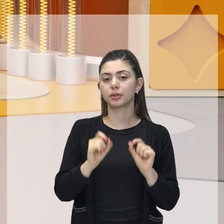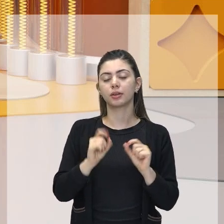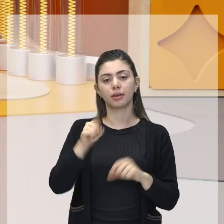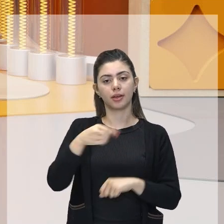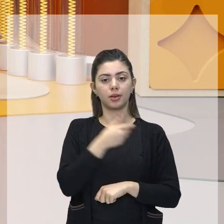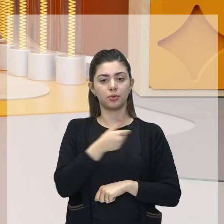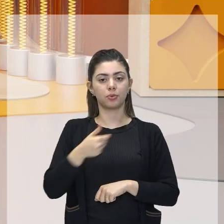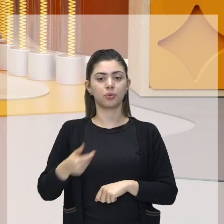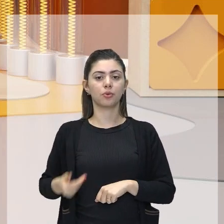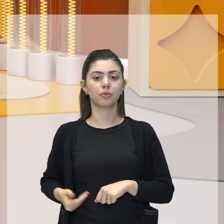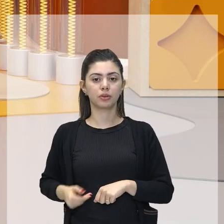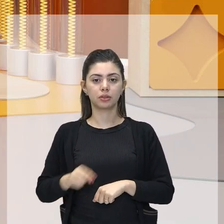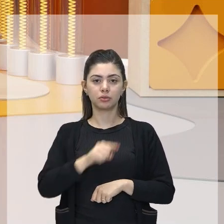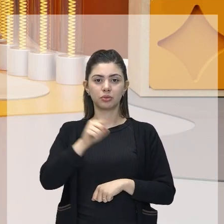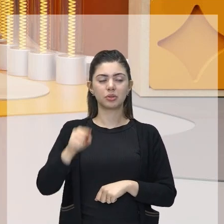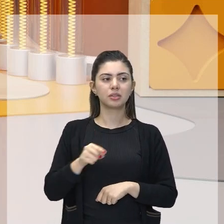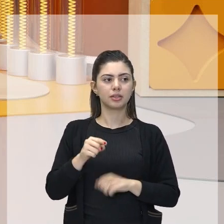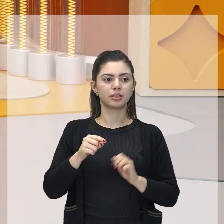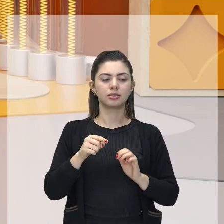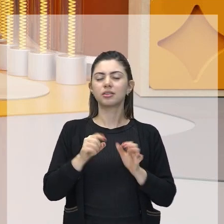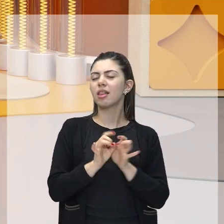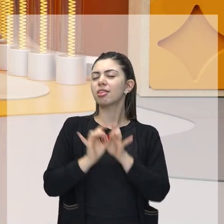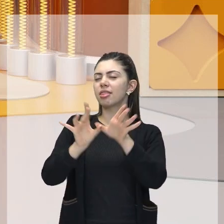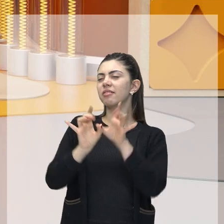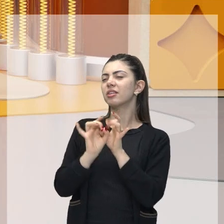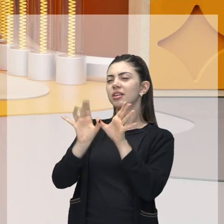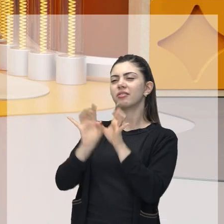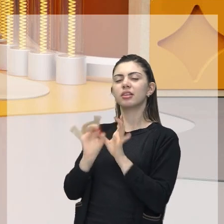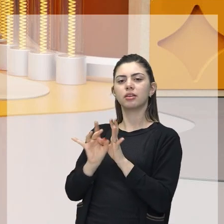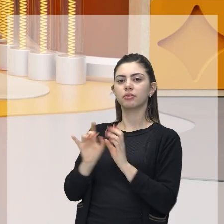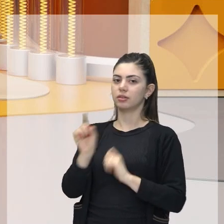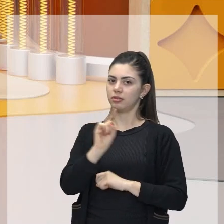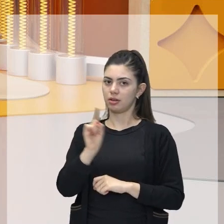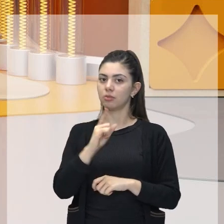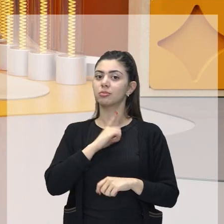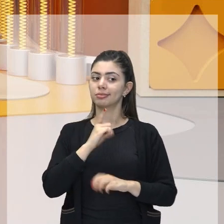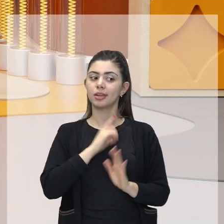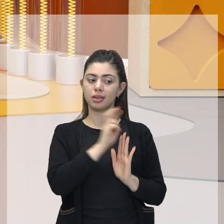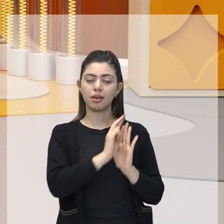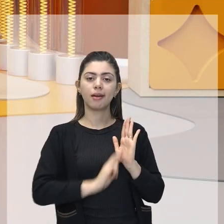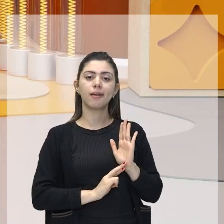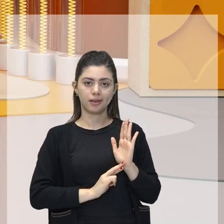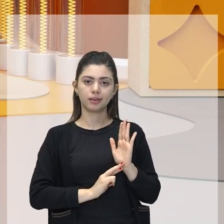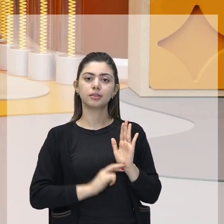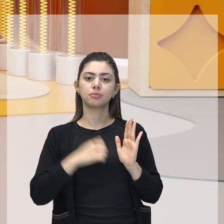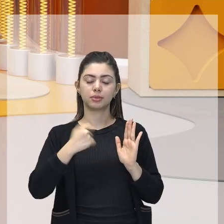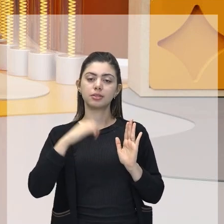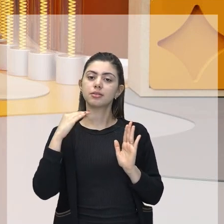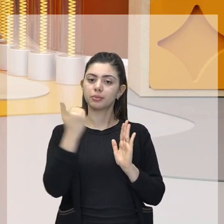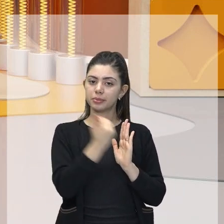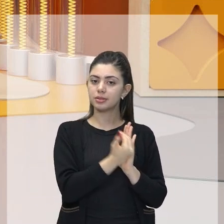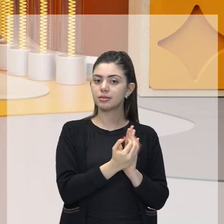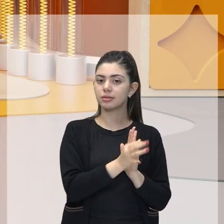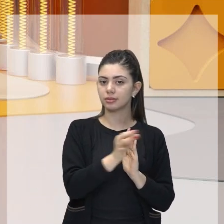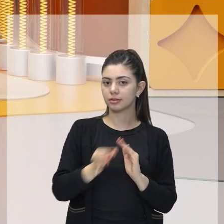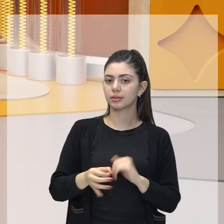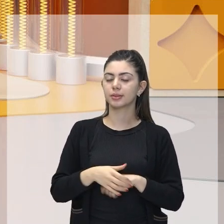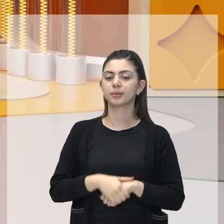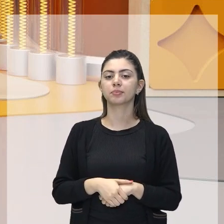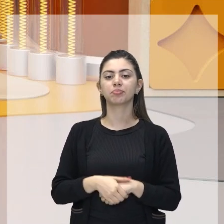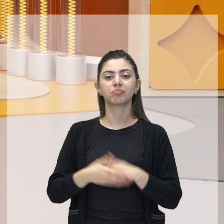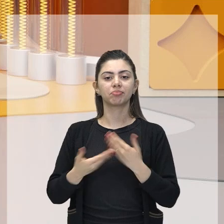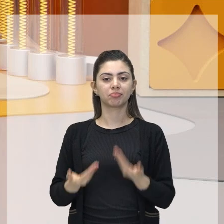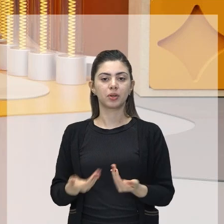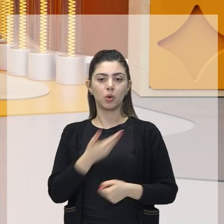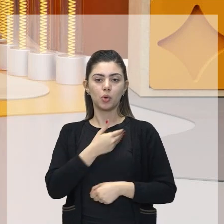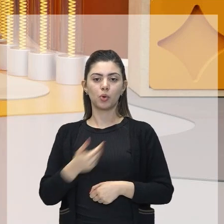onde você não pode tudo, né? Onde você pode, a forma de governo onde você pode tudo se